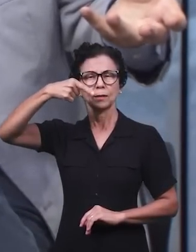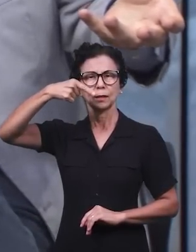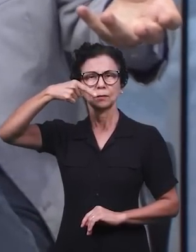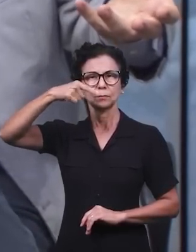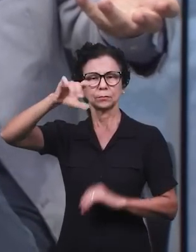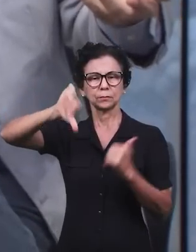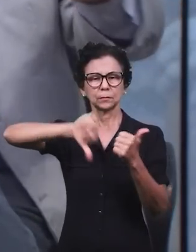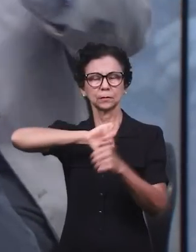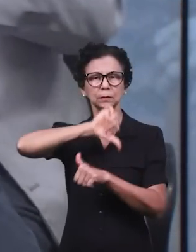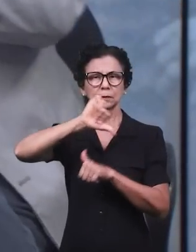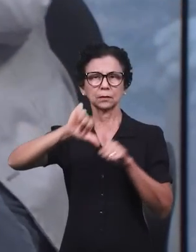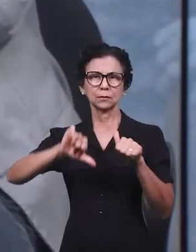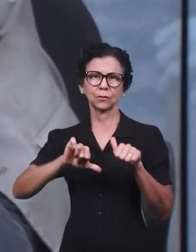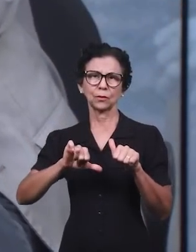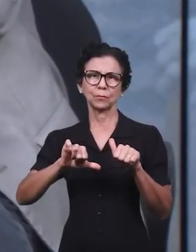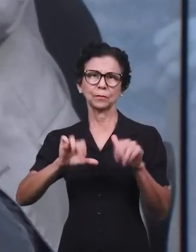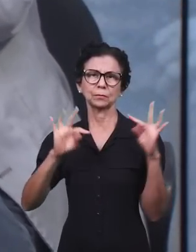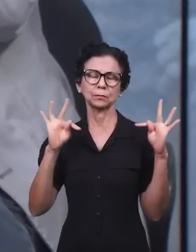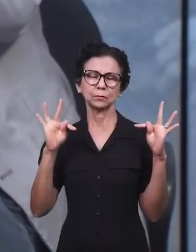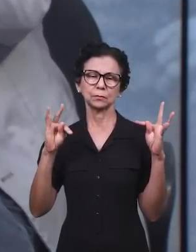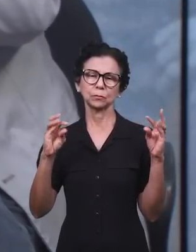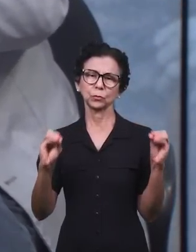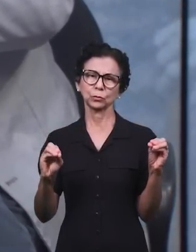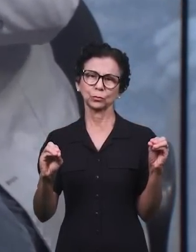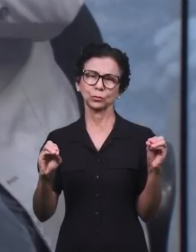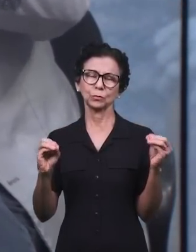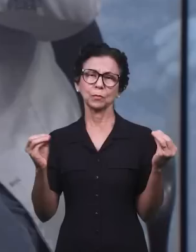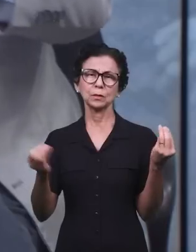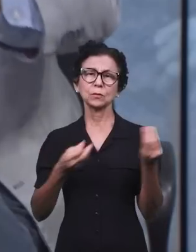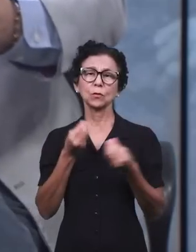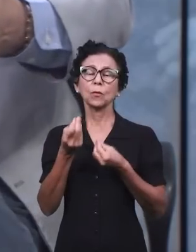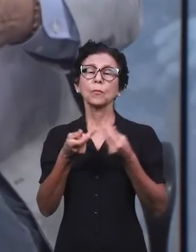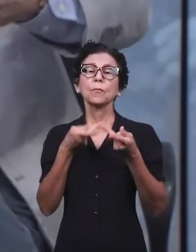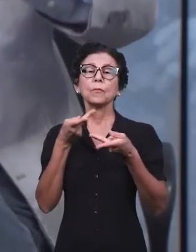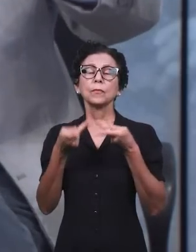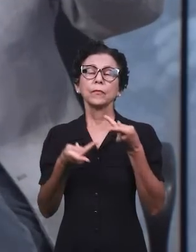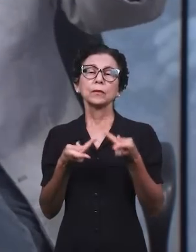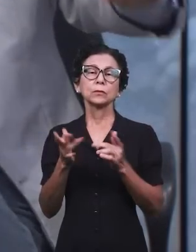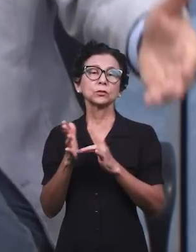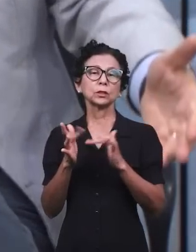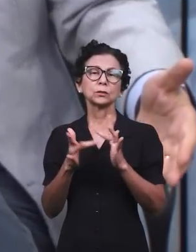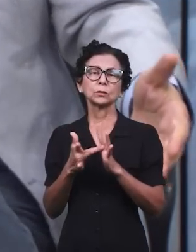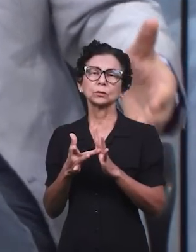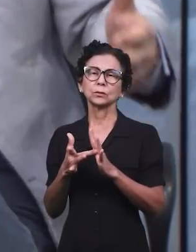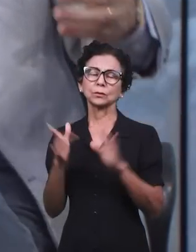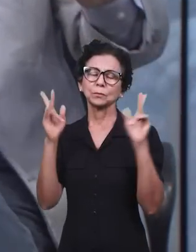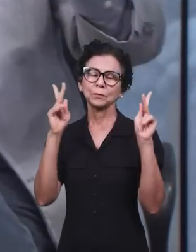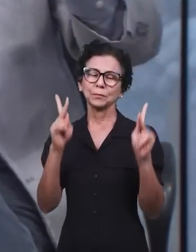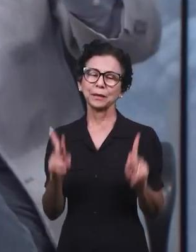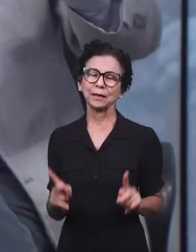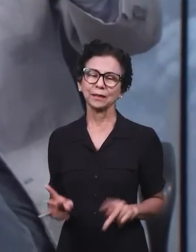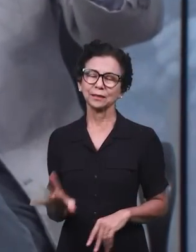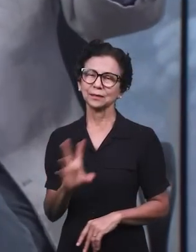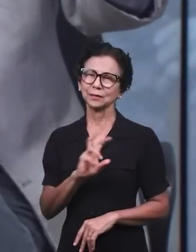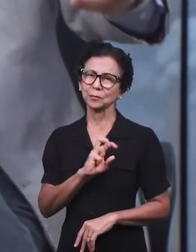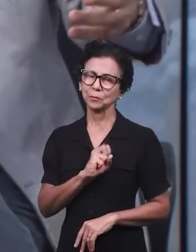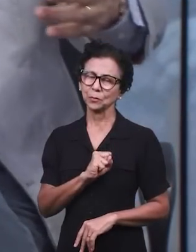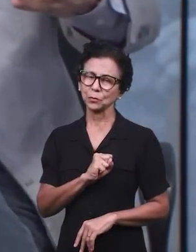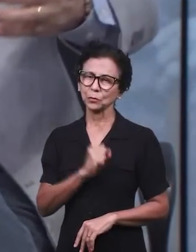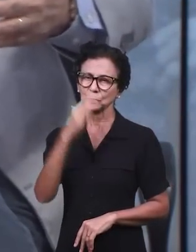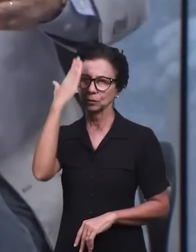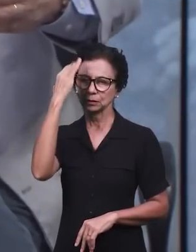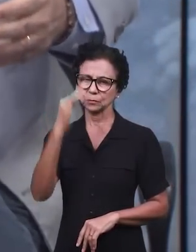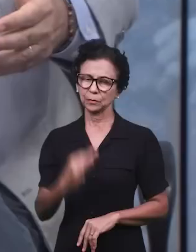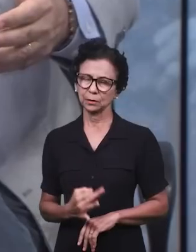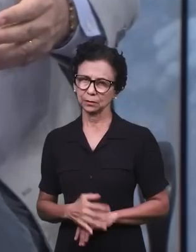transforma. Mas é uma palavra de paz, de sabedoria, do amor do Senhor. Só